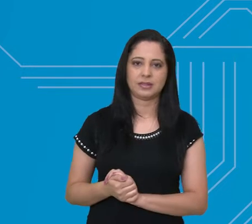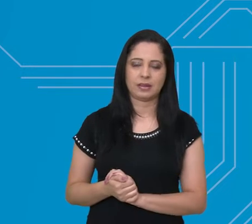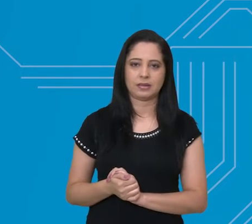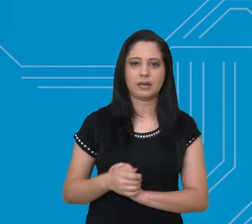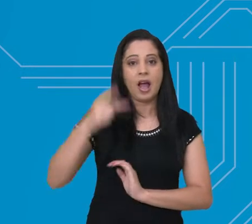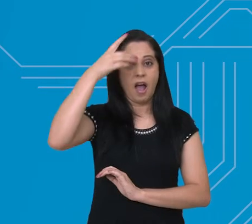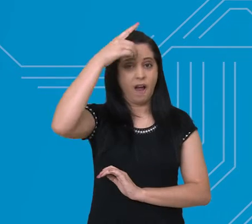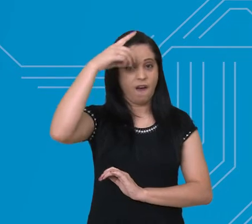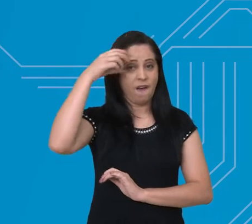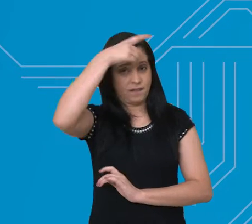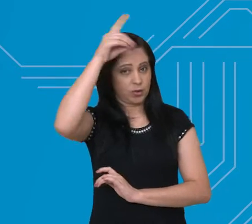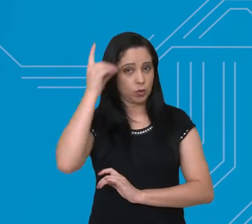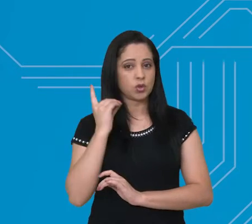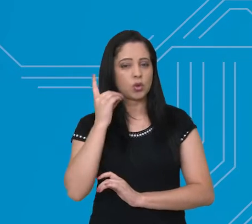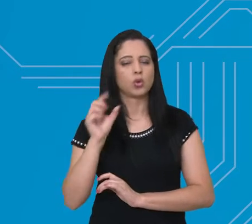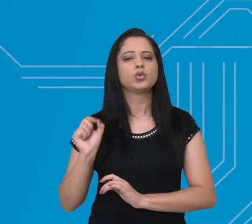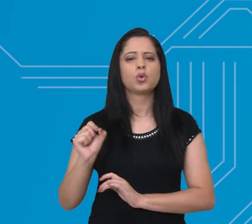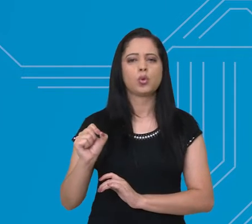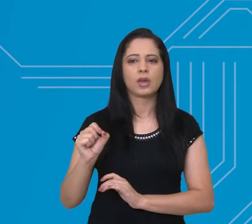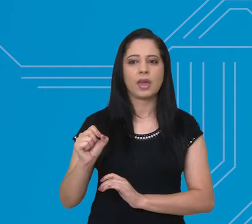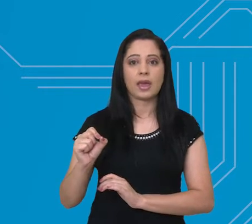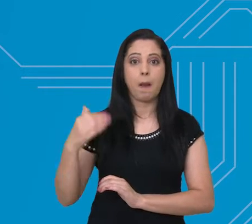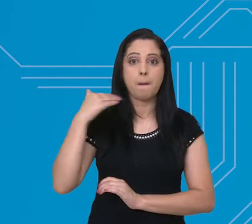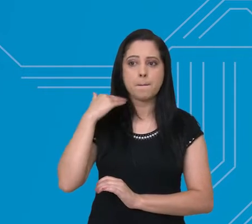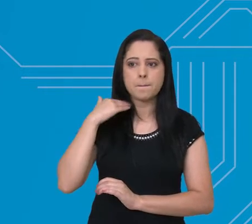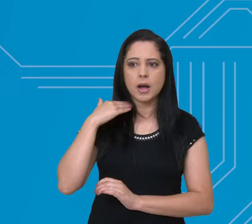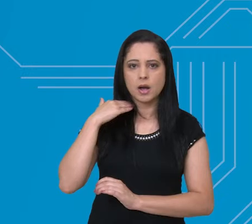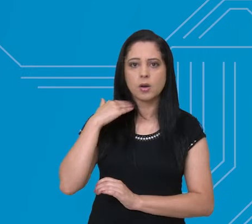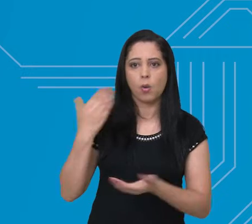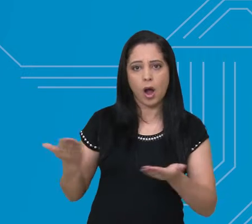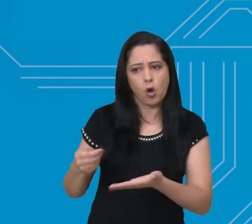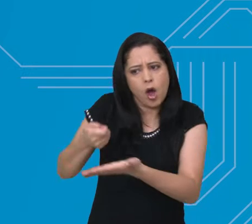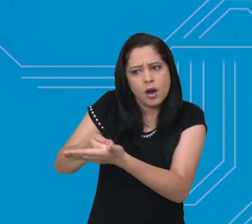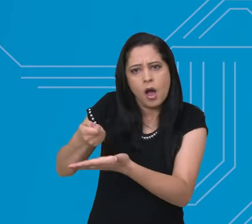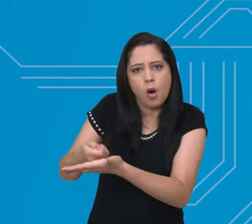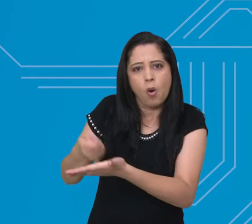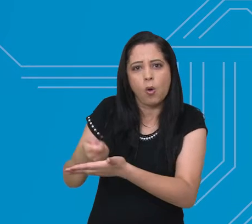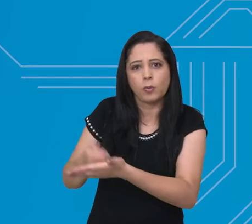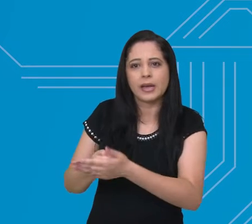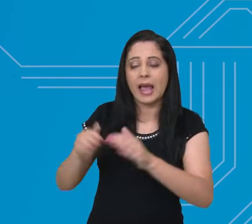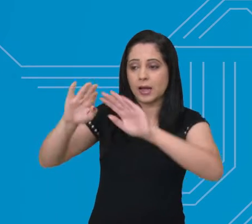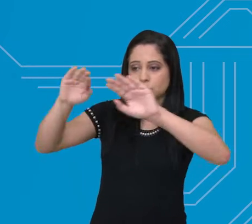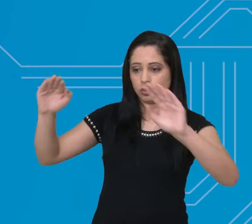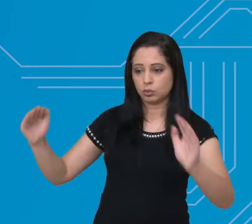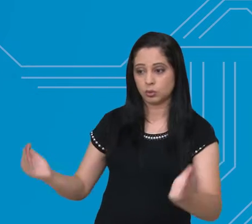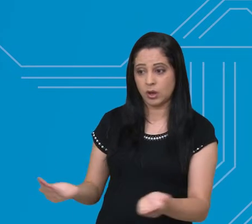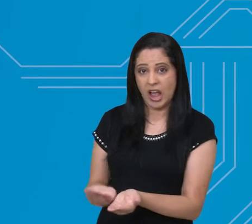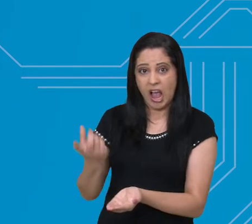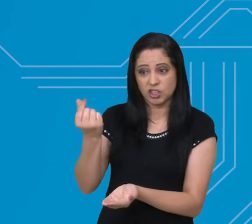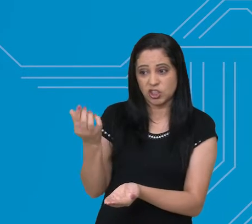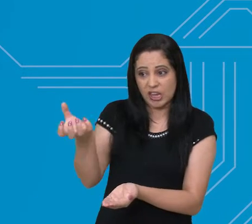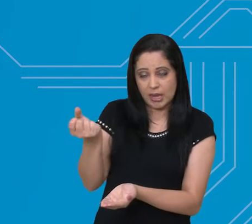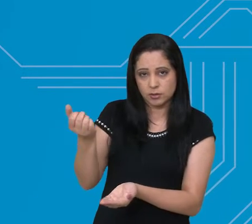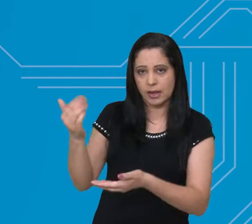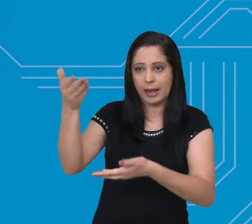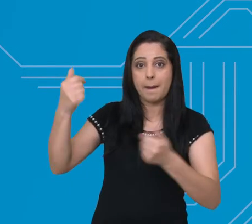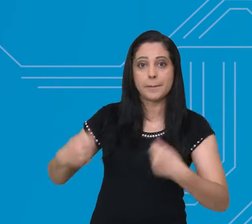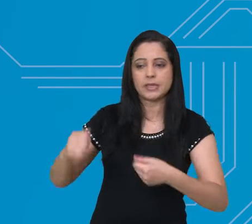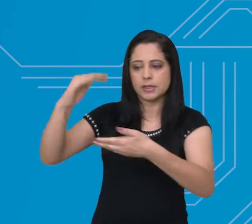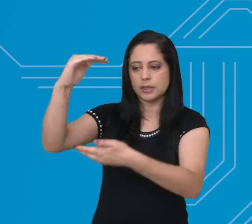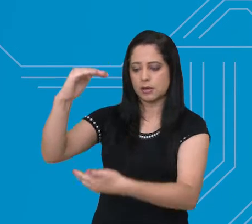mais facilidade. Apresentada pela vereadora Dulce Rita, a matéria determina que as agências instalem caixas eletrônicos em tamanhos